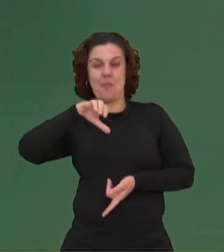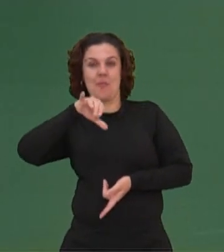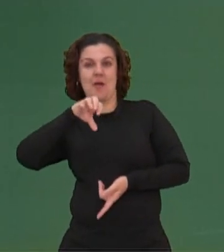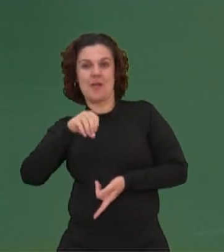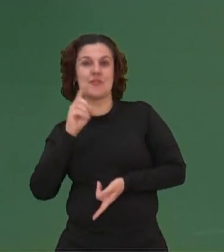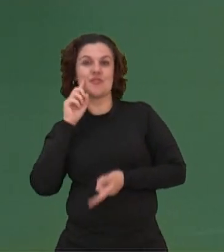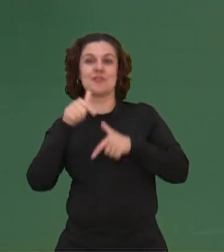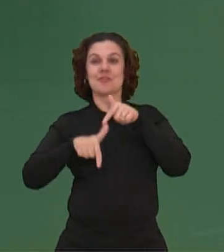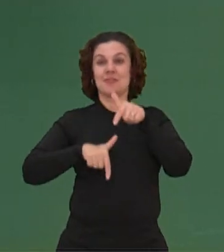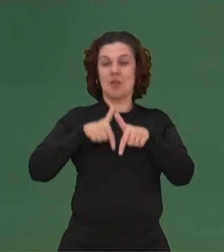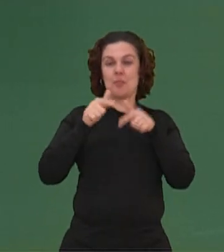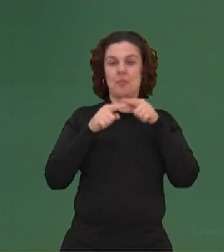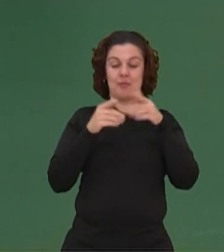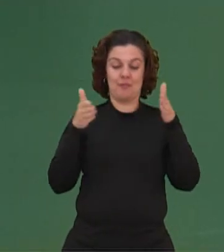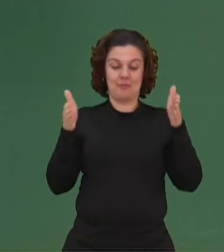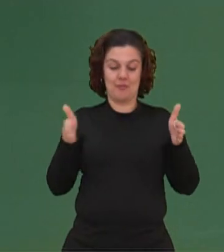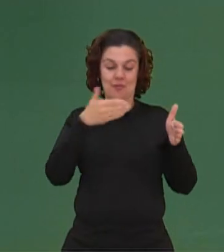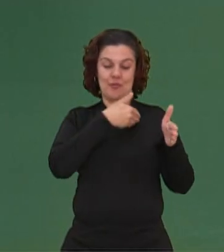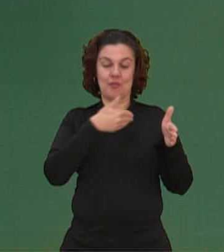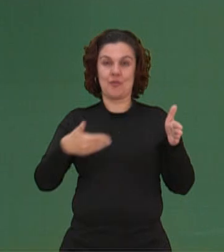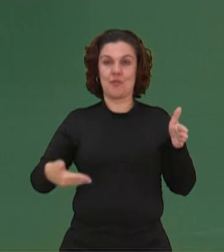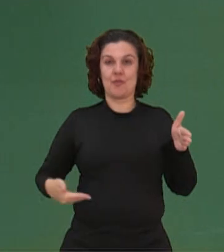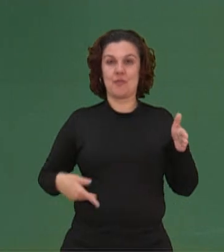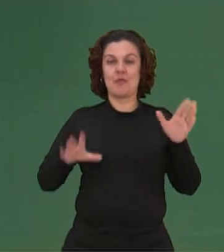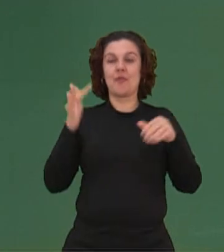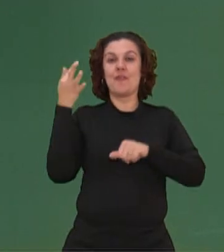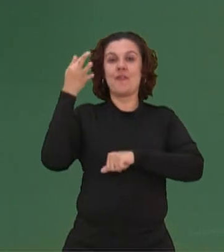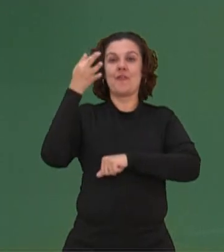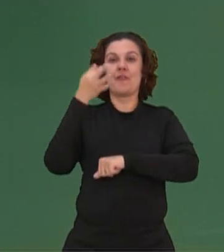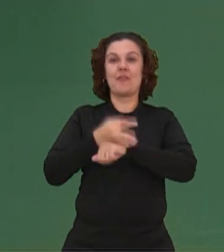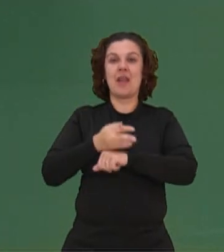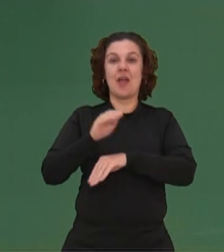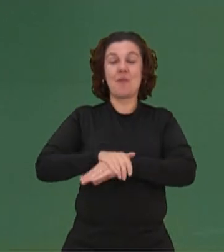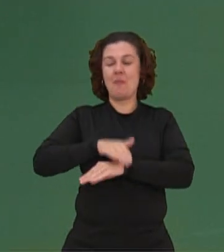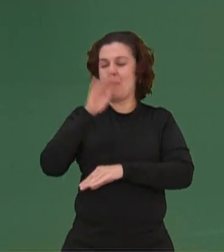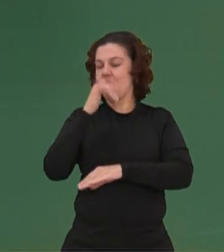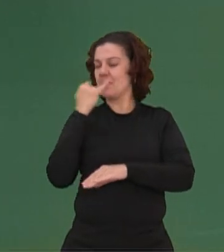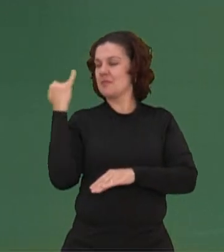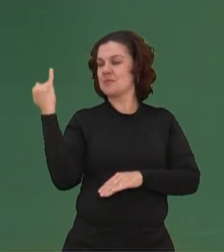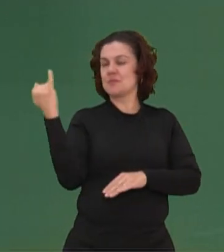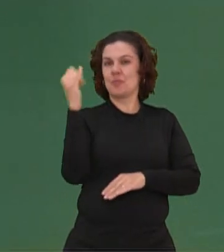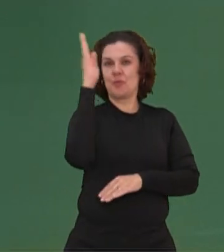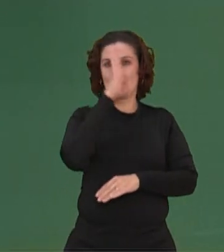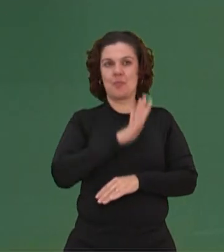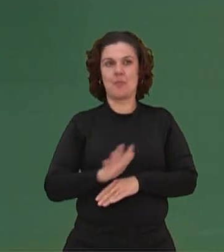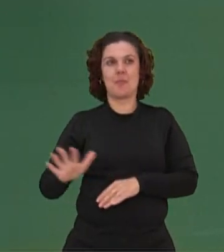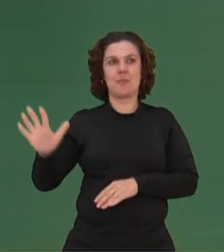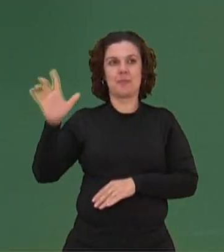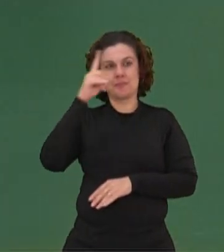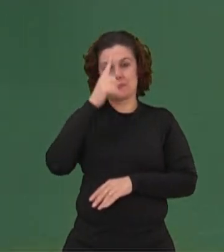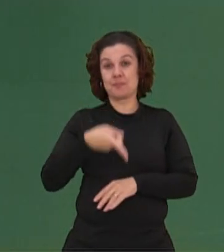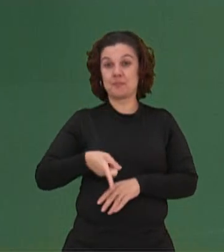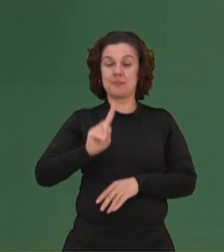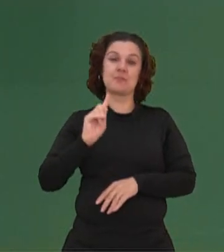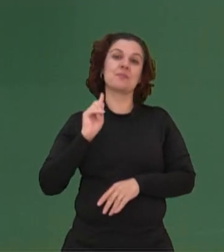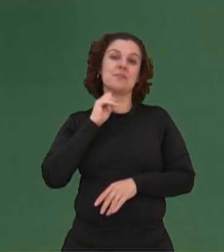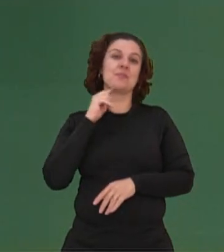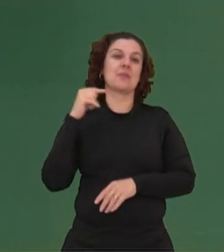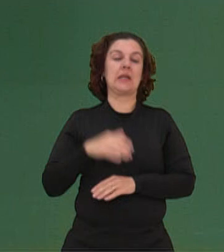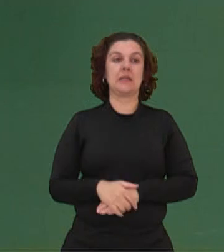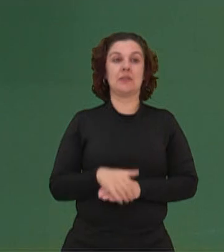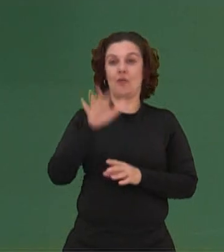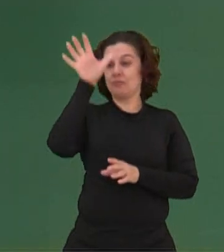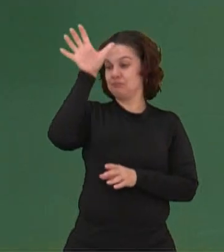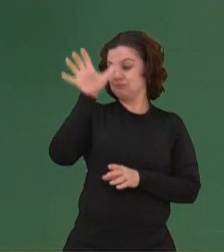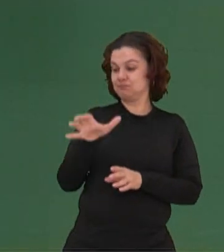que durante o governo Getúlio Vargas se tornou o feriado mais importante do Brasil, 1º de maio. Então, a partir